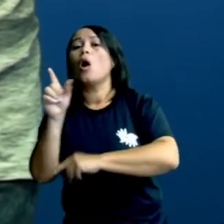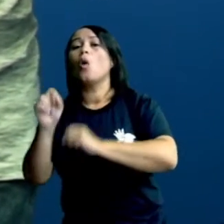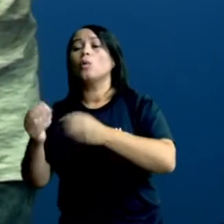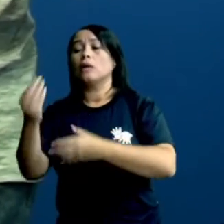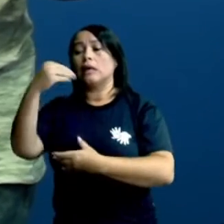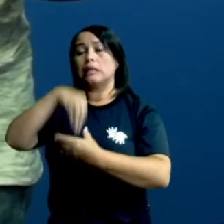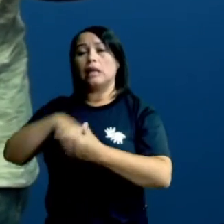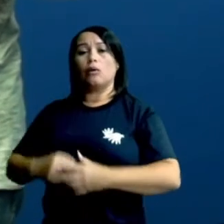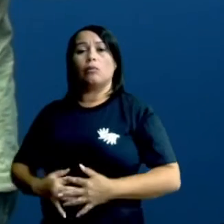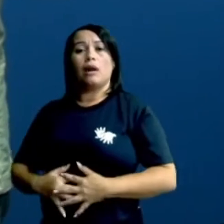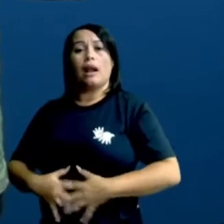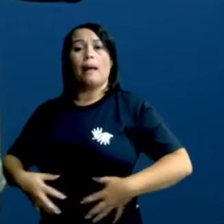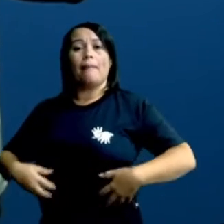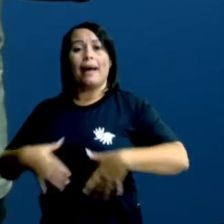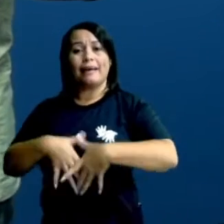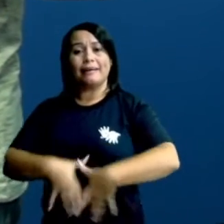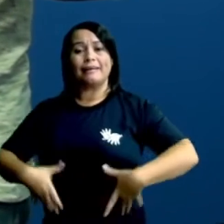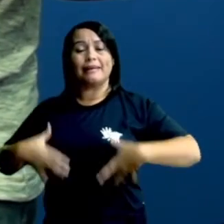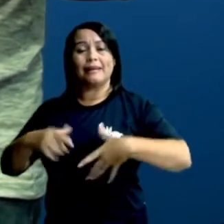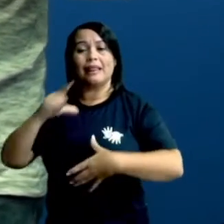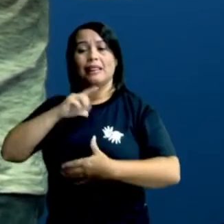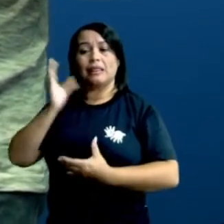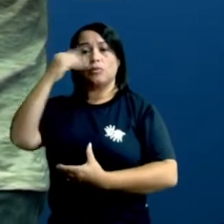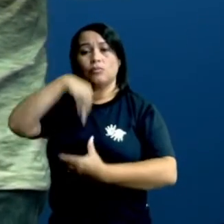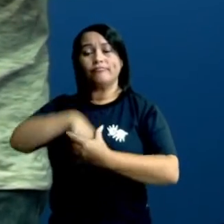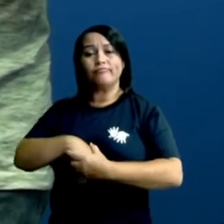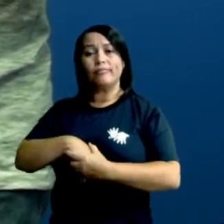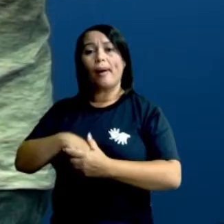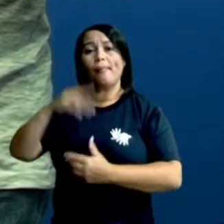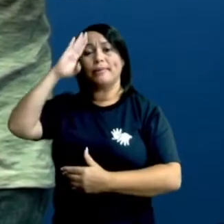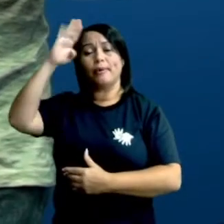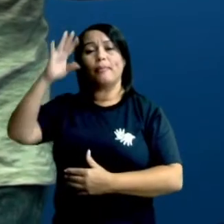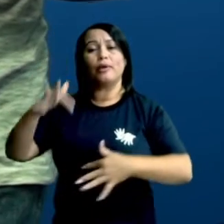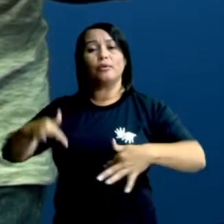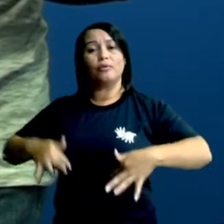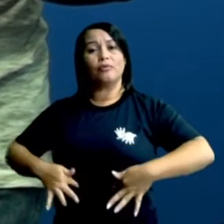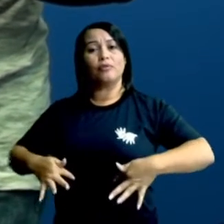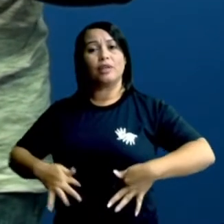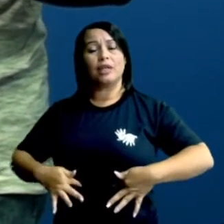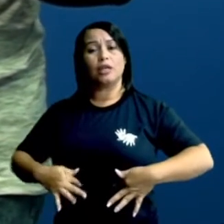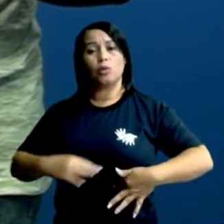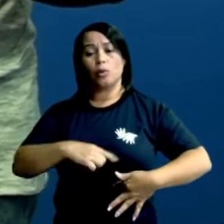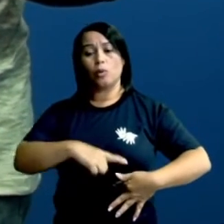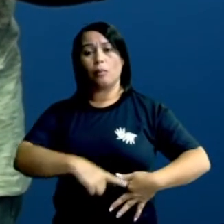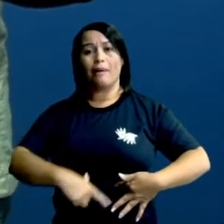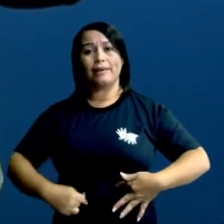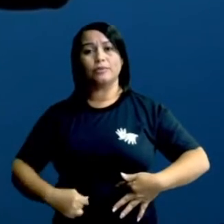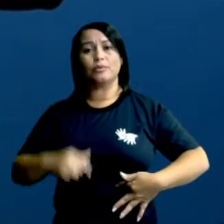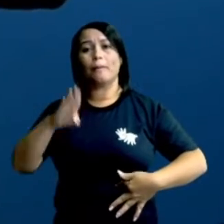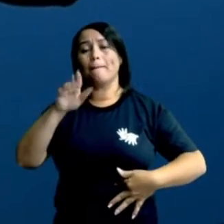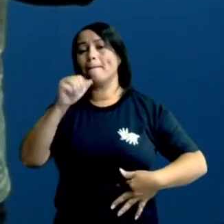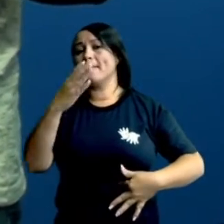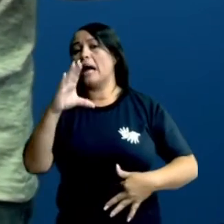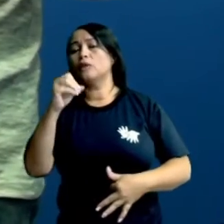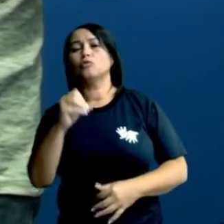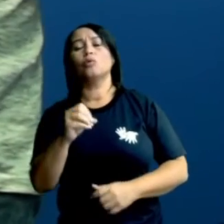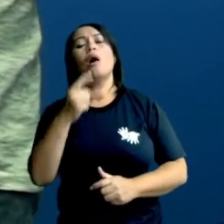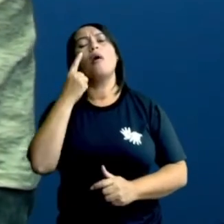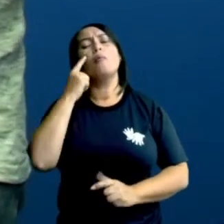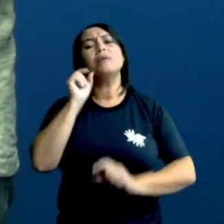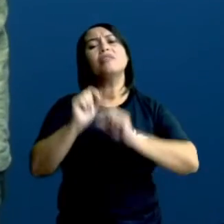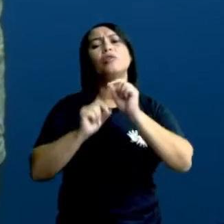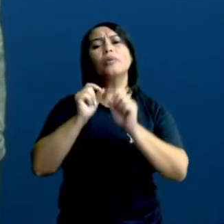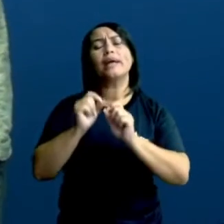leishmaniose visceral, que ataca órgãos internos, principalmente o fígado e o baço. Na leishmaniose